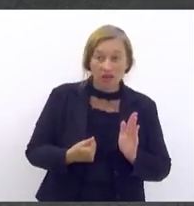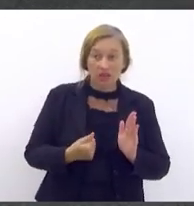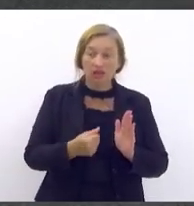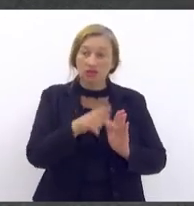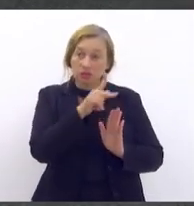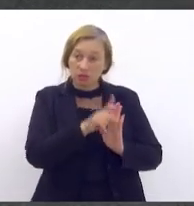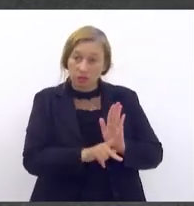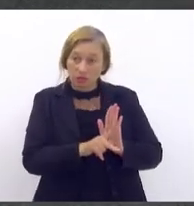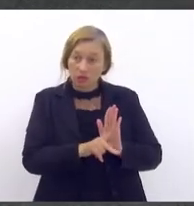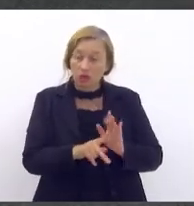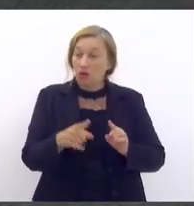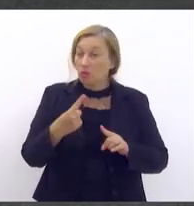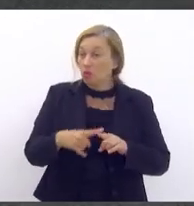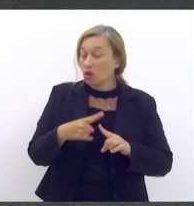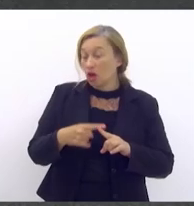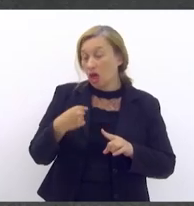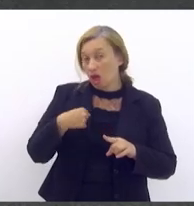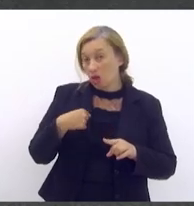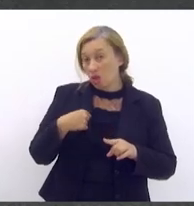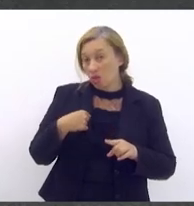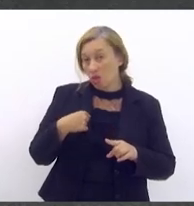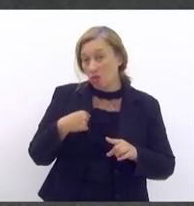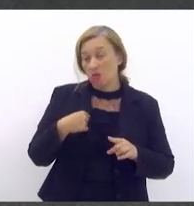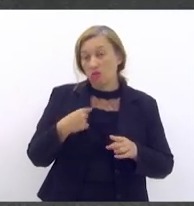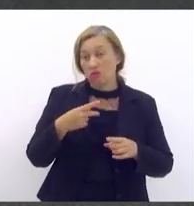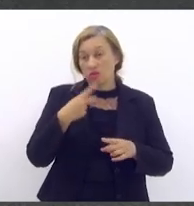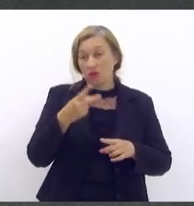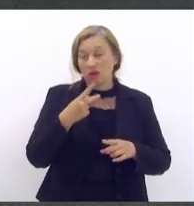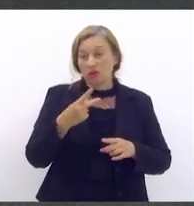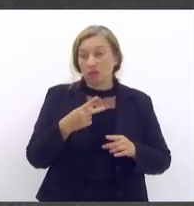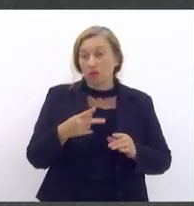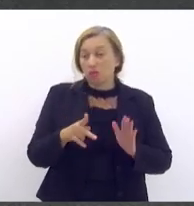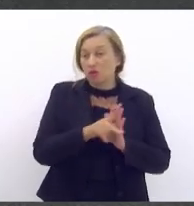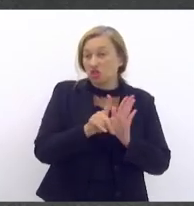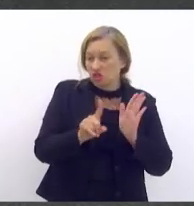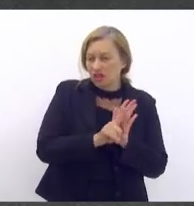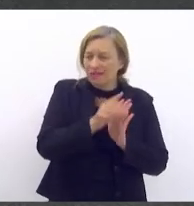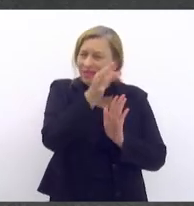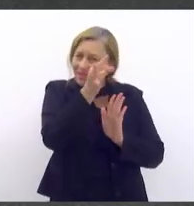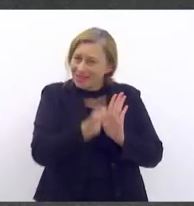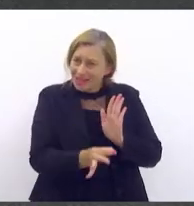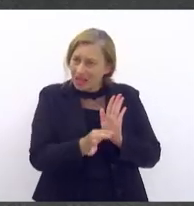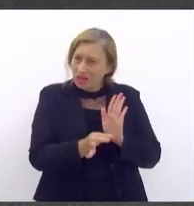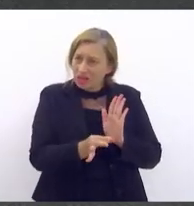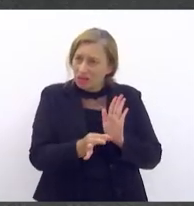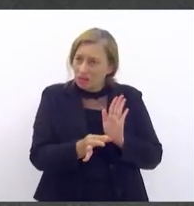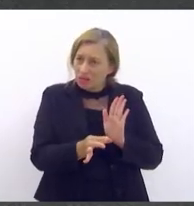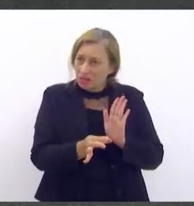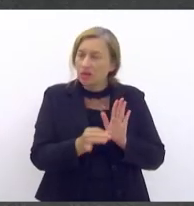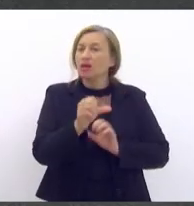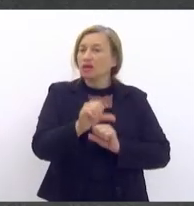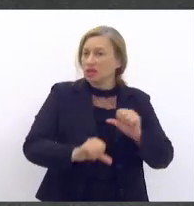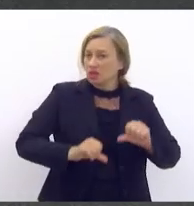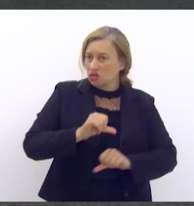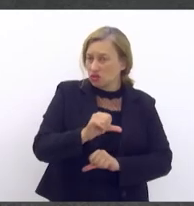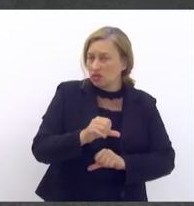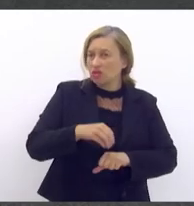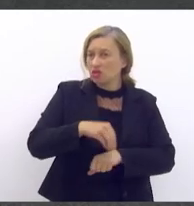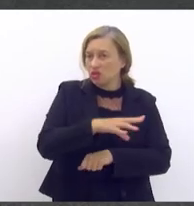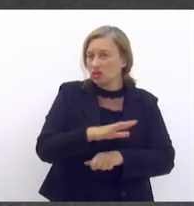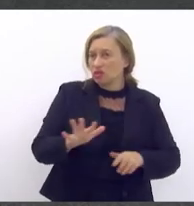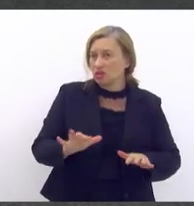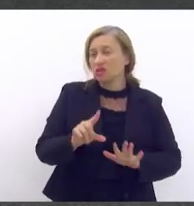do parecer. O projeto de lei, no meu entendimento, está correto. É a transformação em